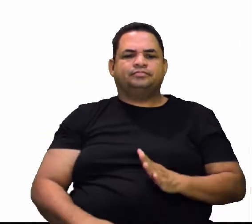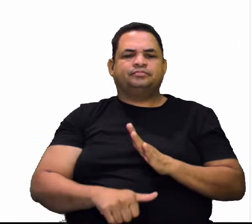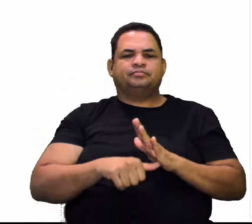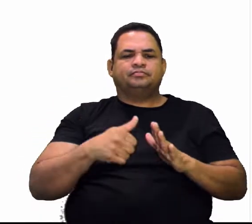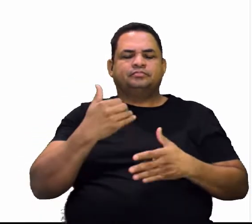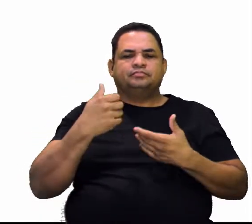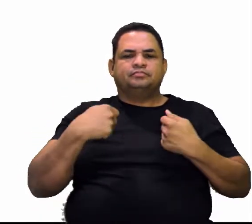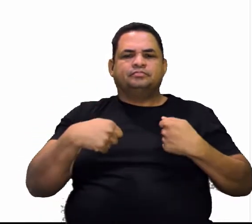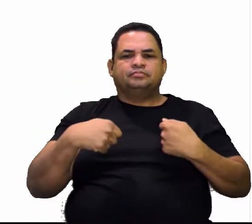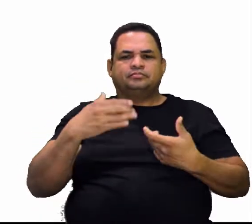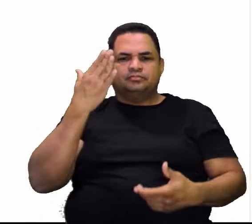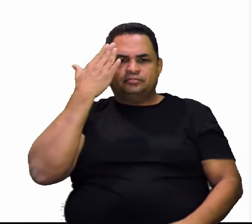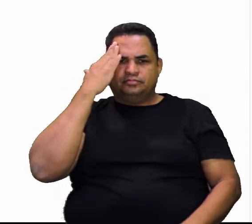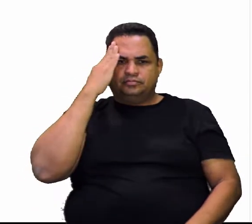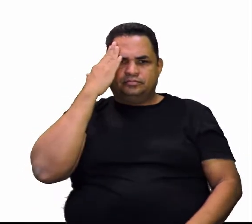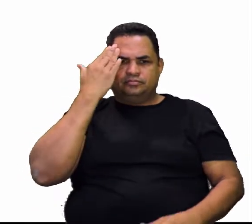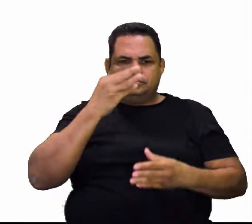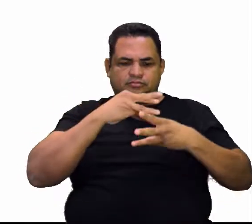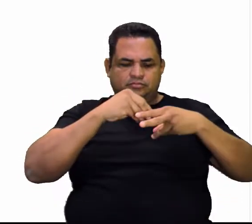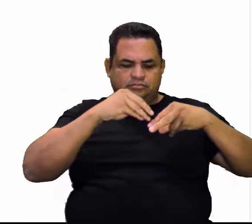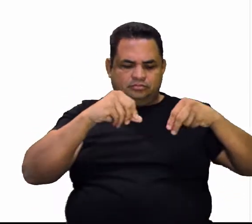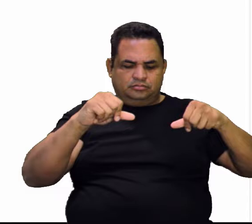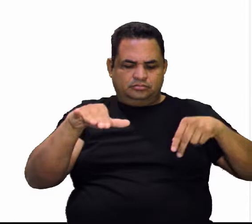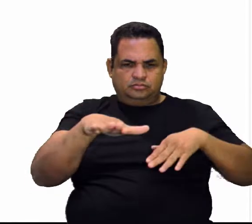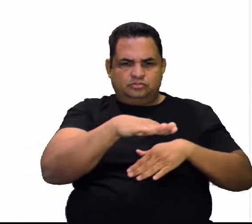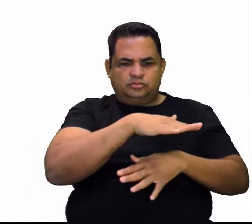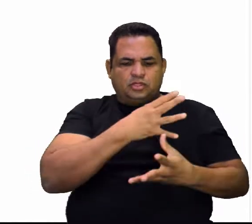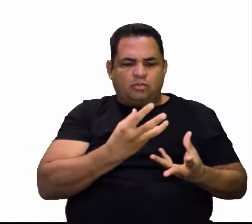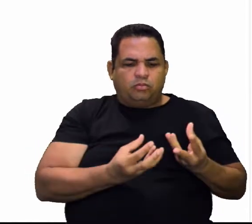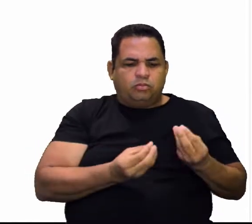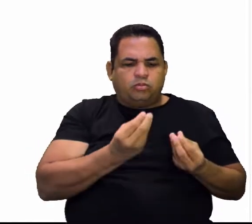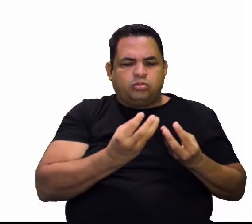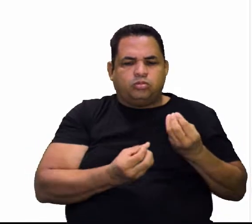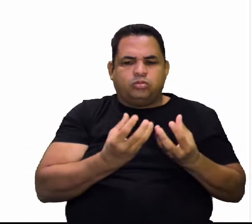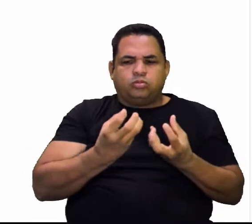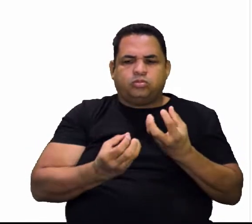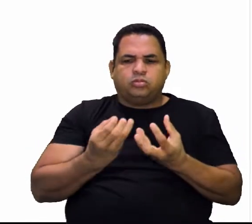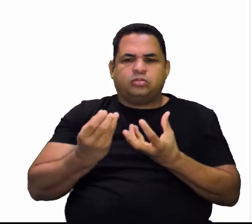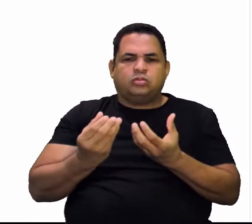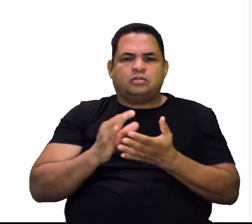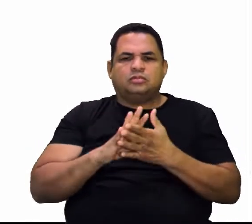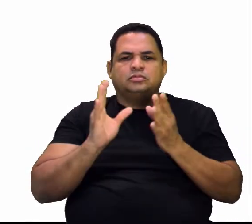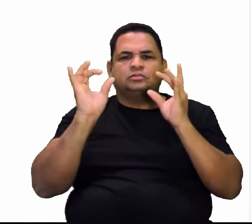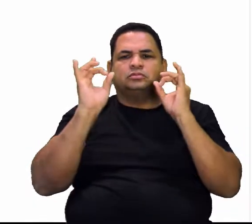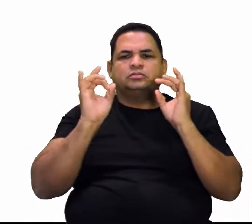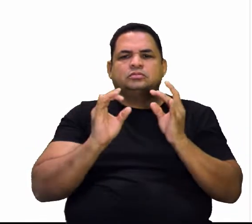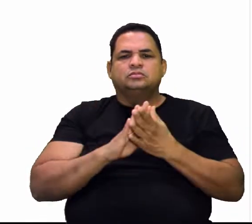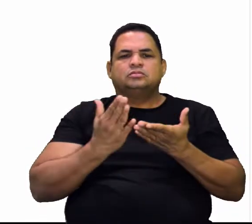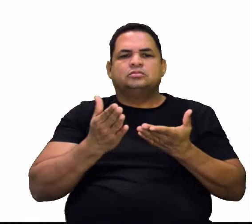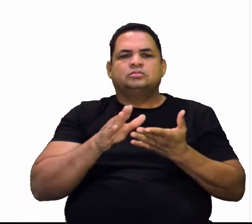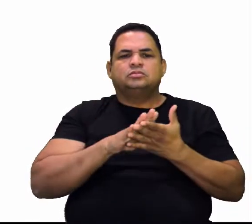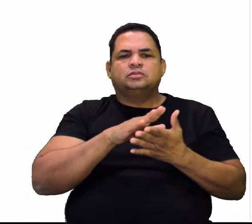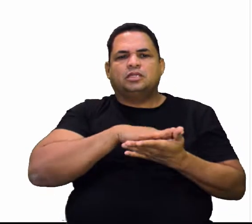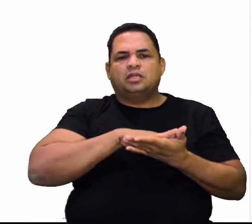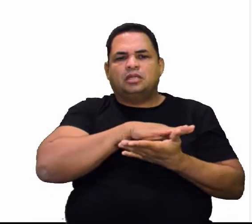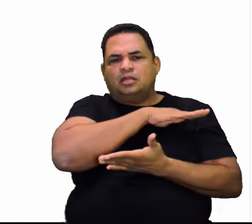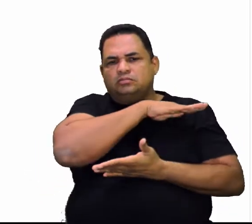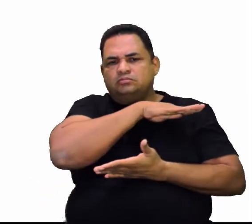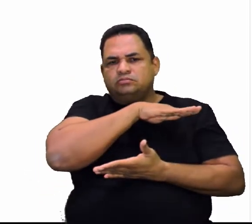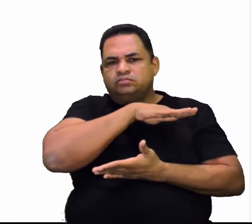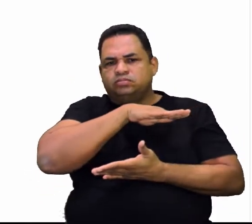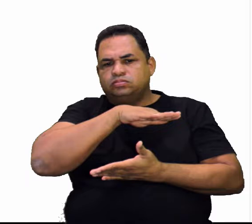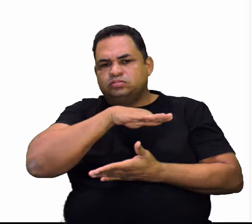temos que entender que o solo italiano é bastante fértil, especialmente nas planícies do Vale do Pó, do